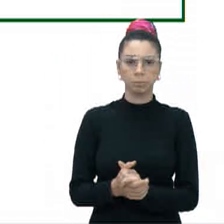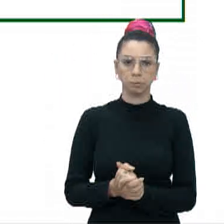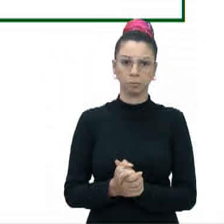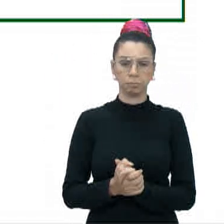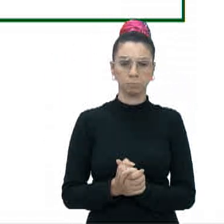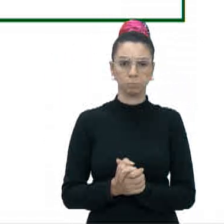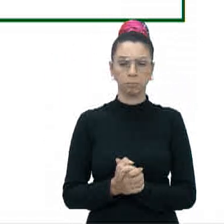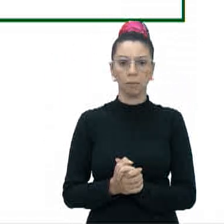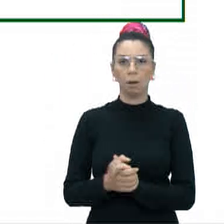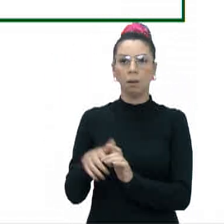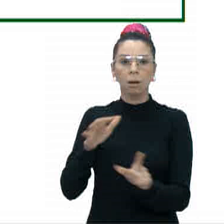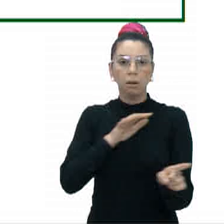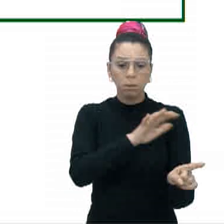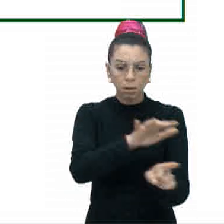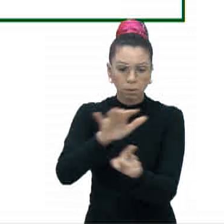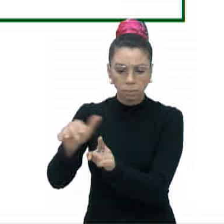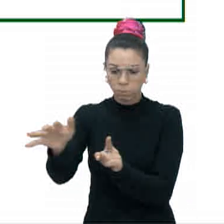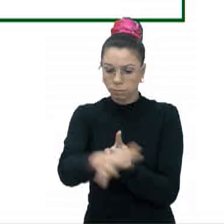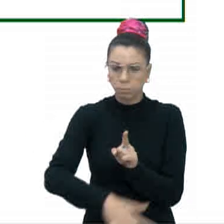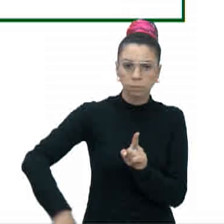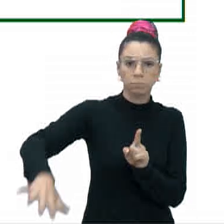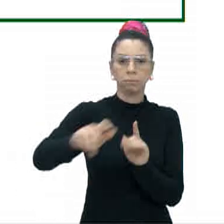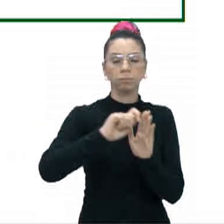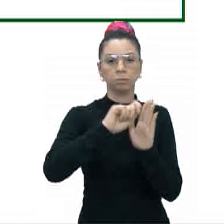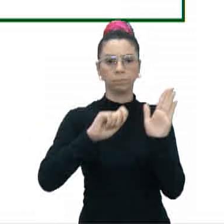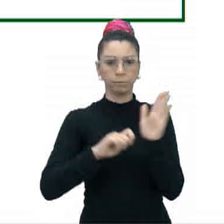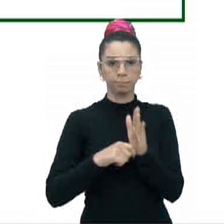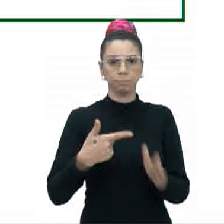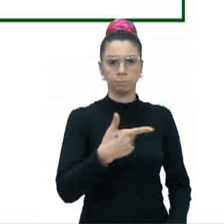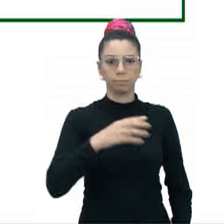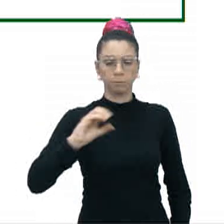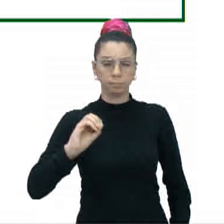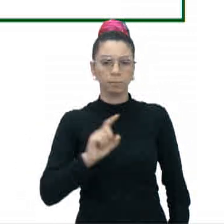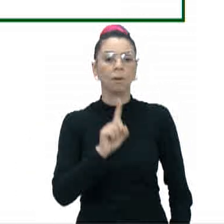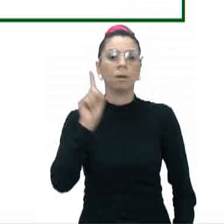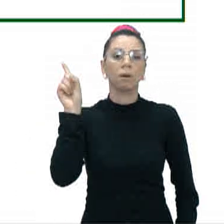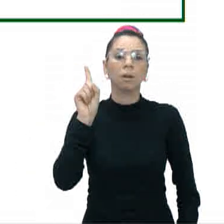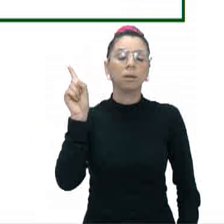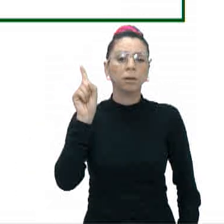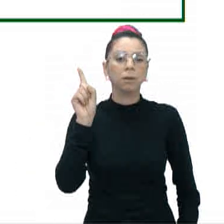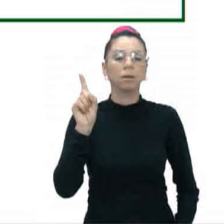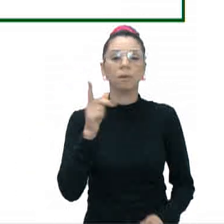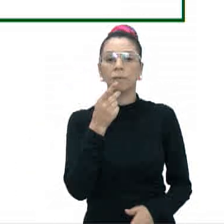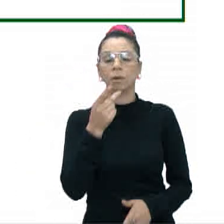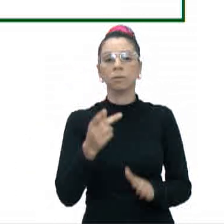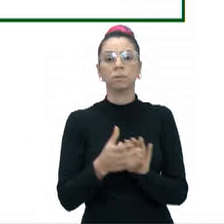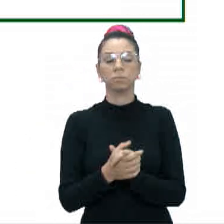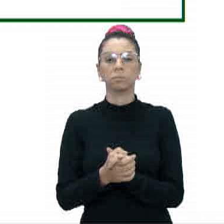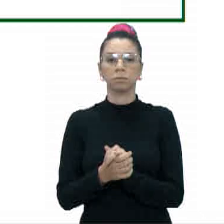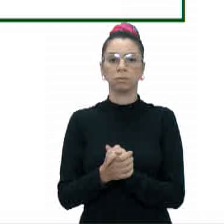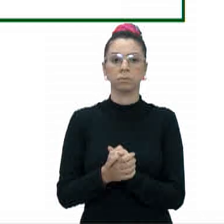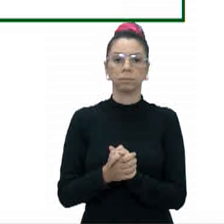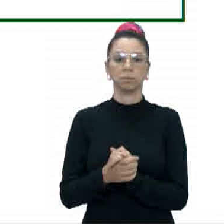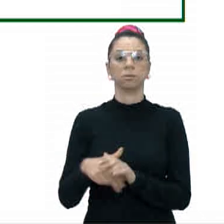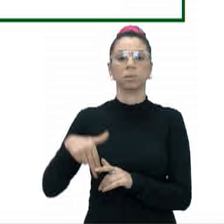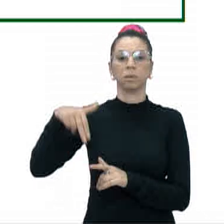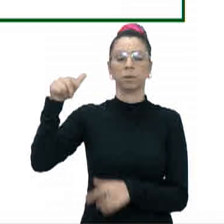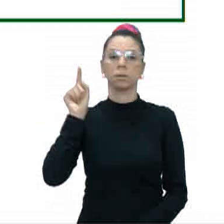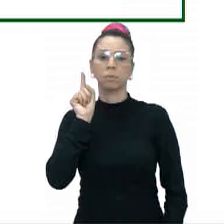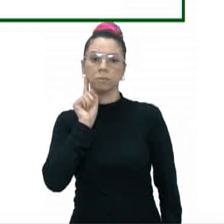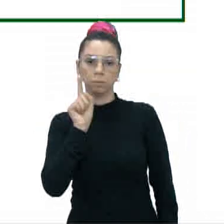norte-americano durante a segunda metade do século XX. Aqui falamos norte-americano, especificamente